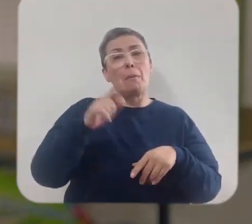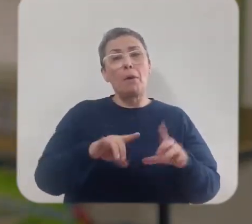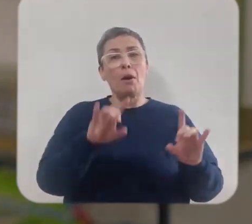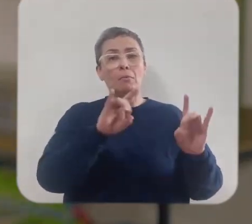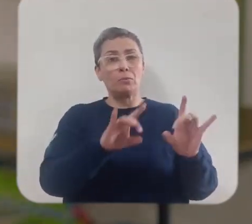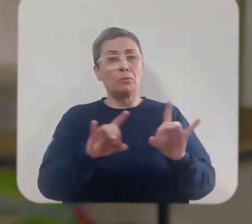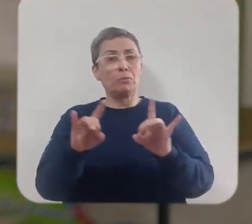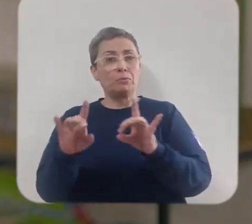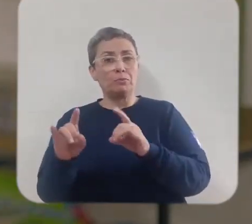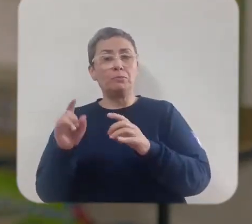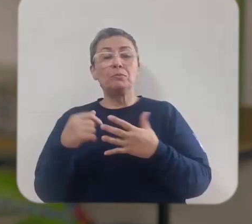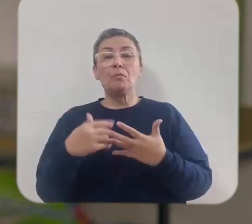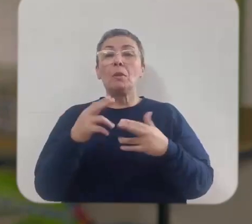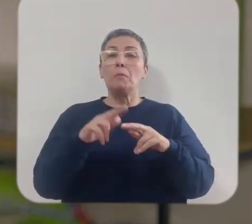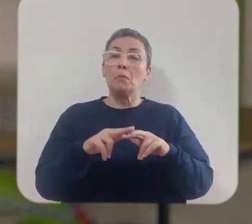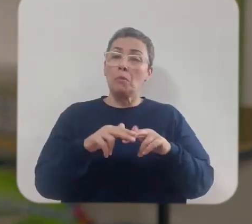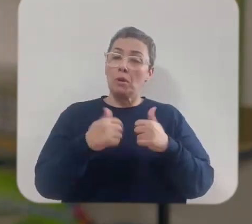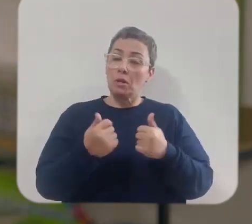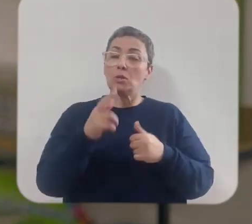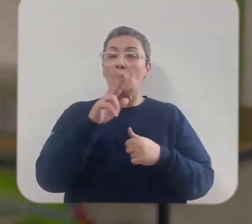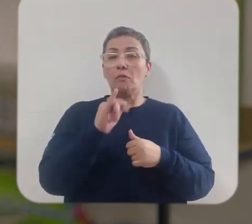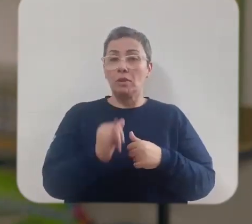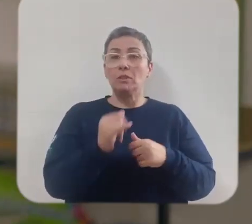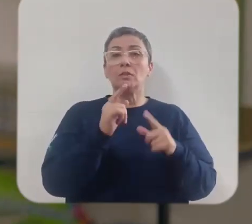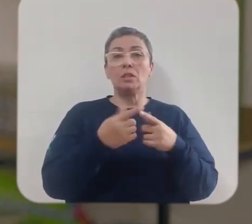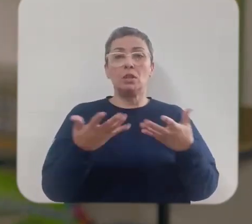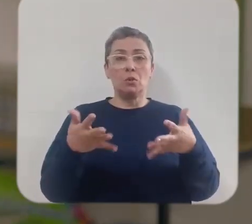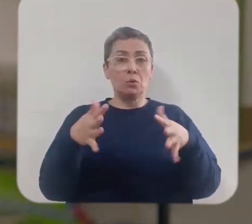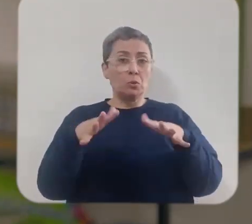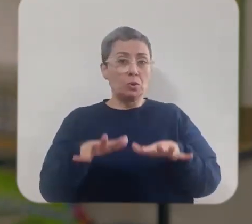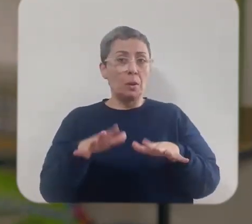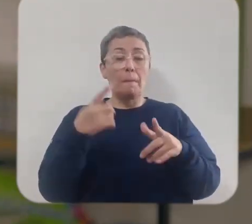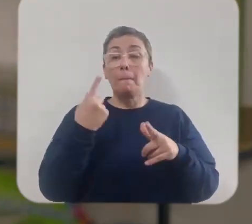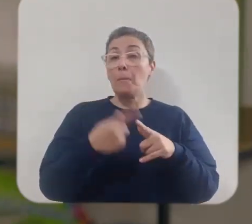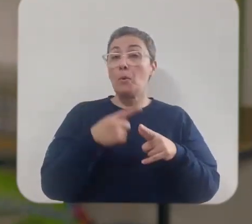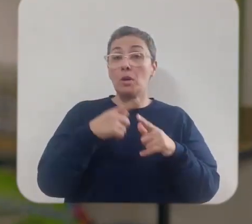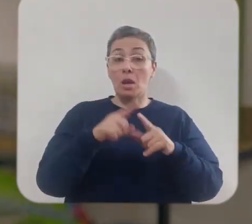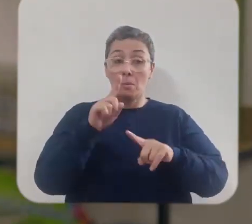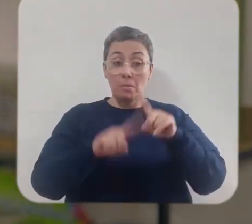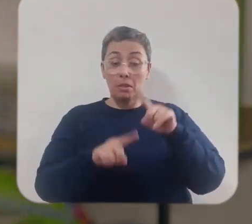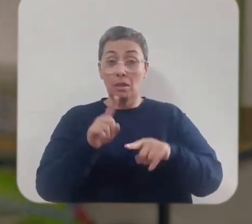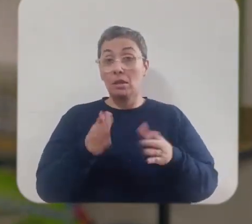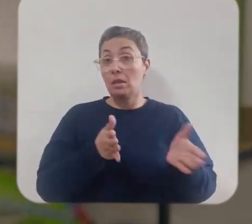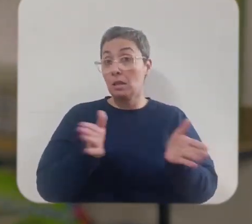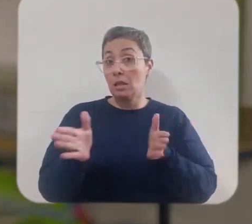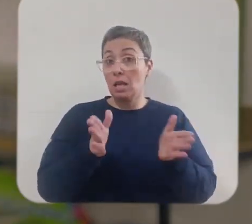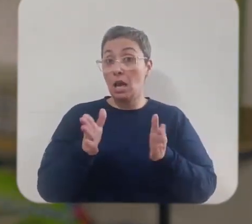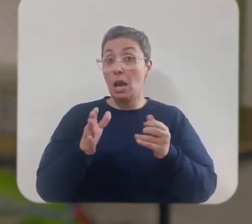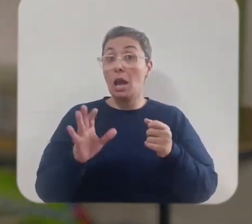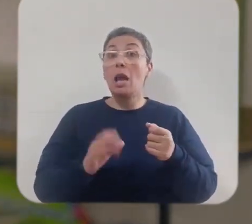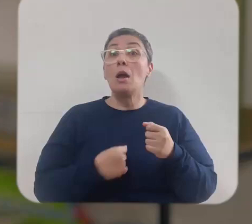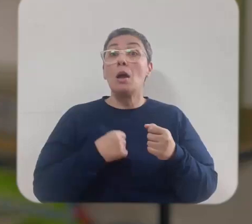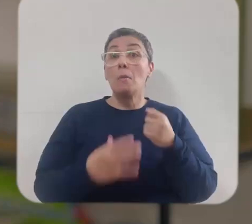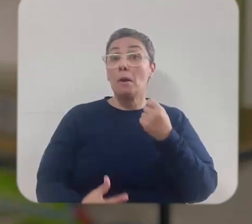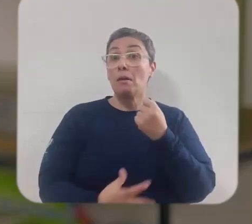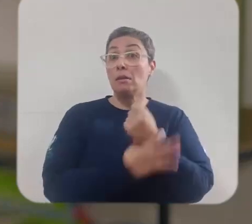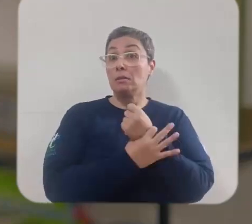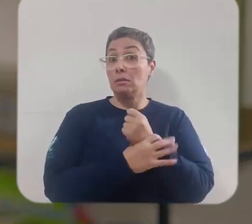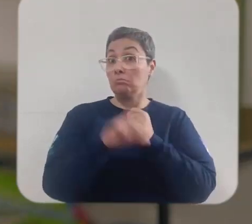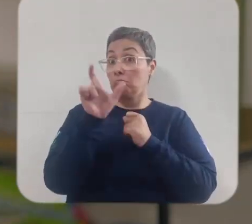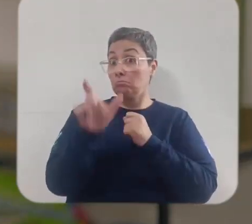vezes todos os dias. Aí nós estamos falando de inclusão. Porque o recurso de acessibilidade é uma garantia